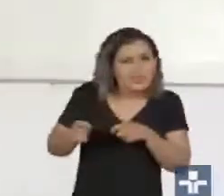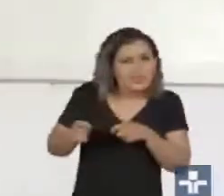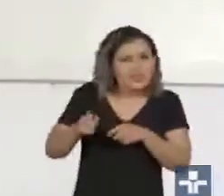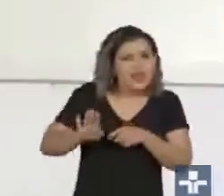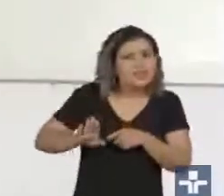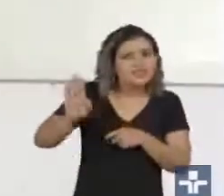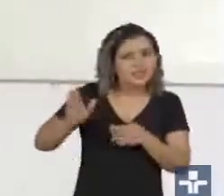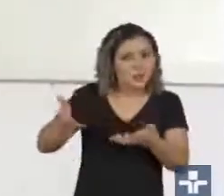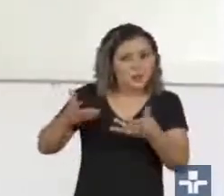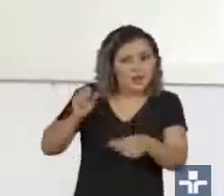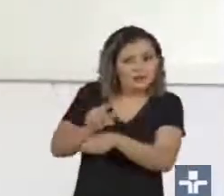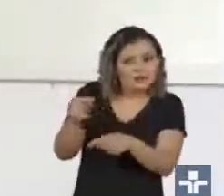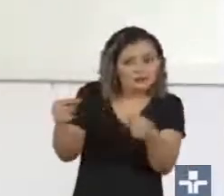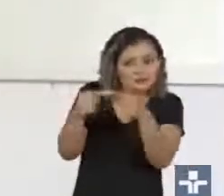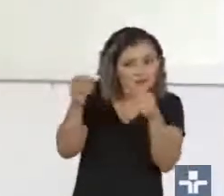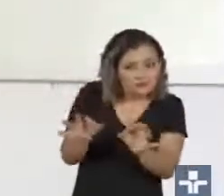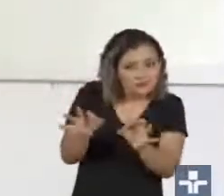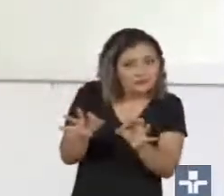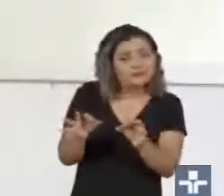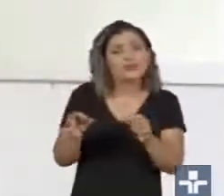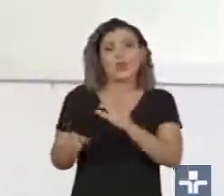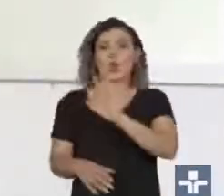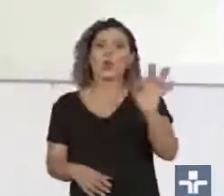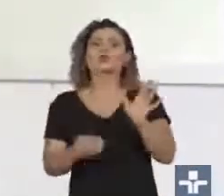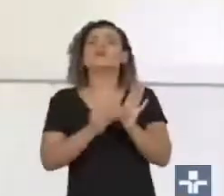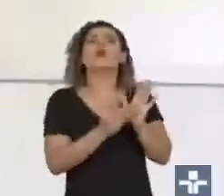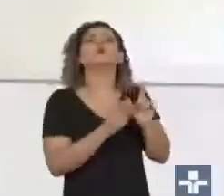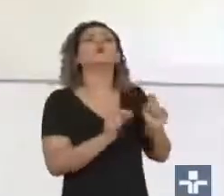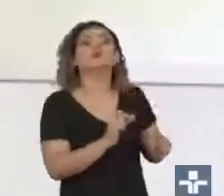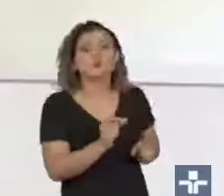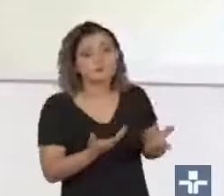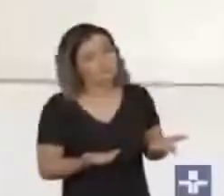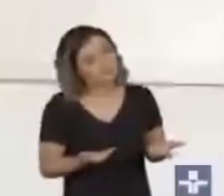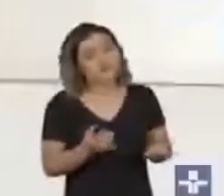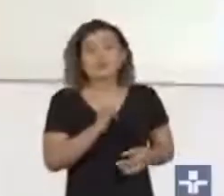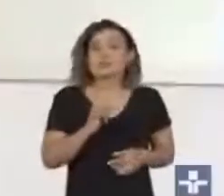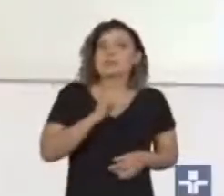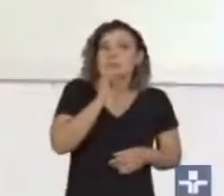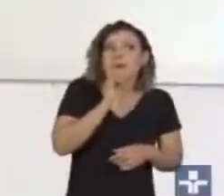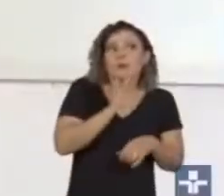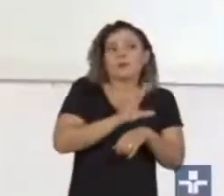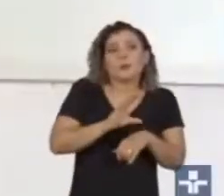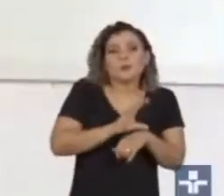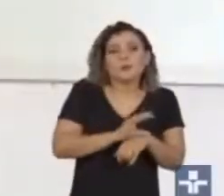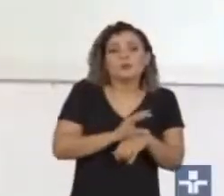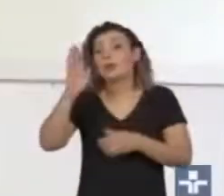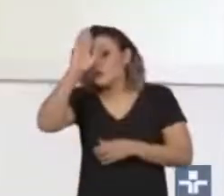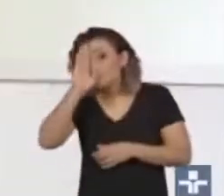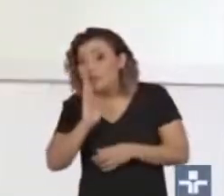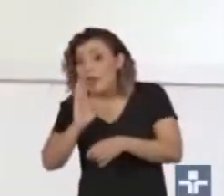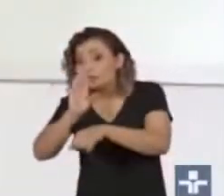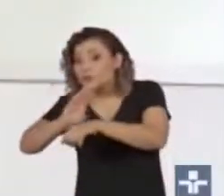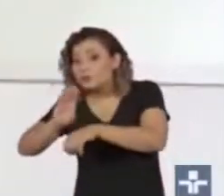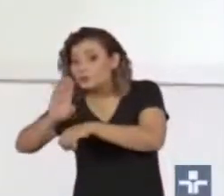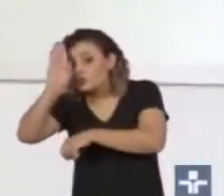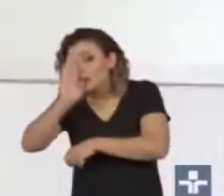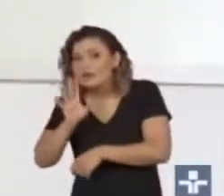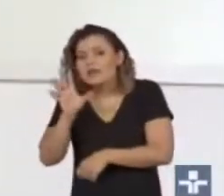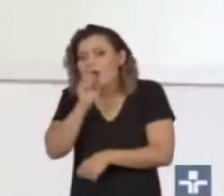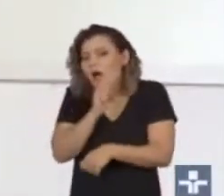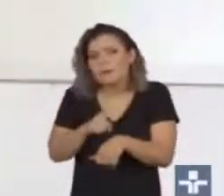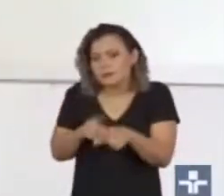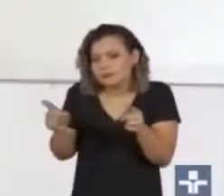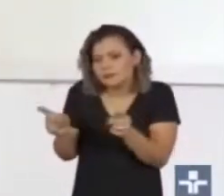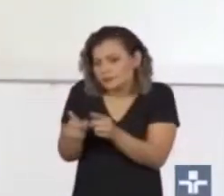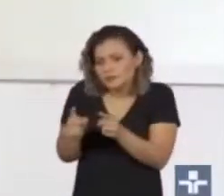vaga? Ótimo. O que está me faltando? Então, de repente, se é um curso, buscar os gratuitos, esses cursos rápidos, que eles